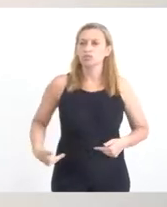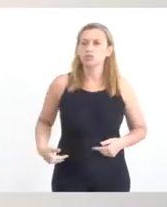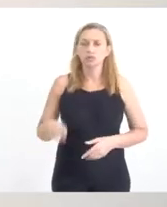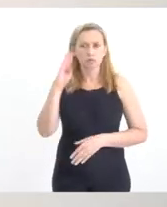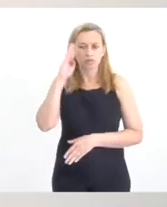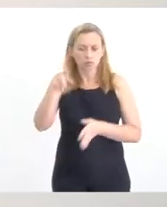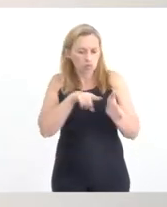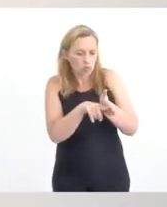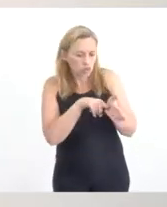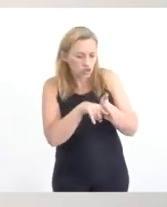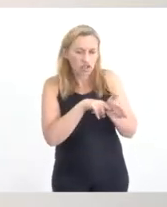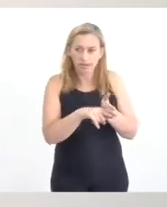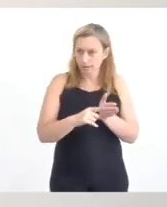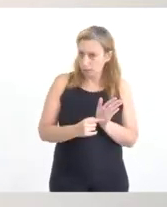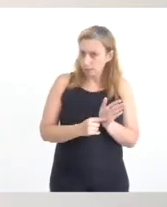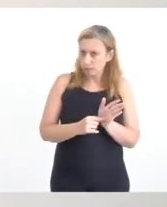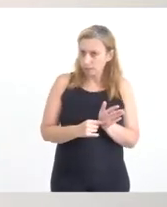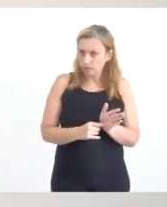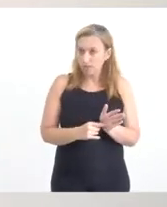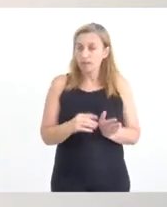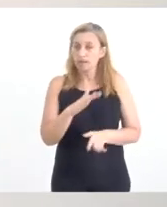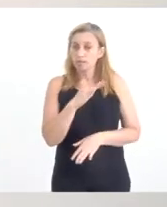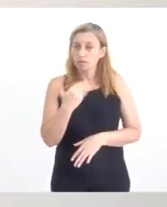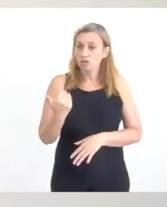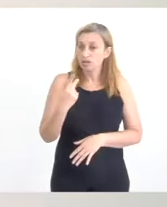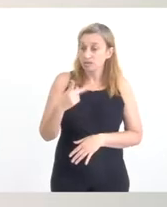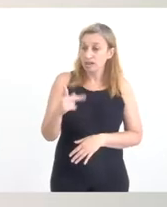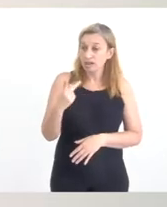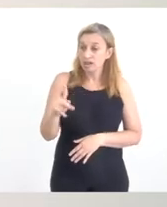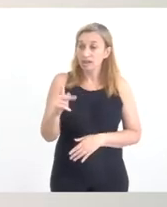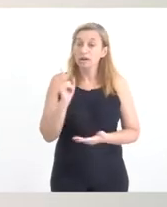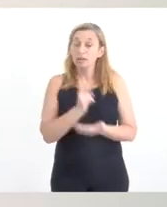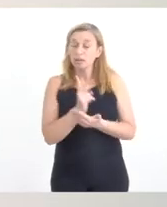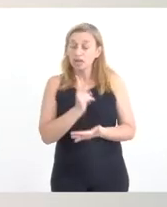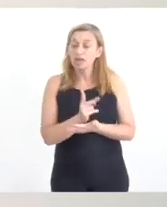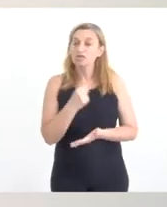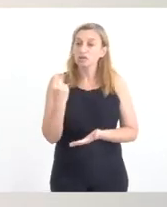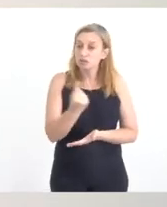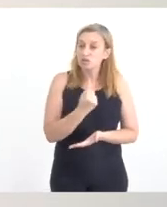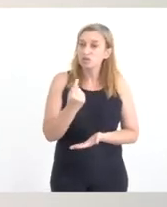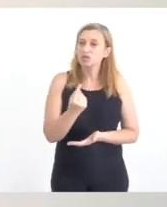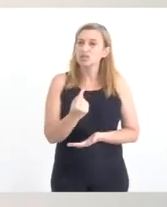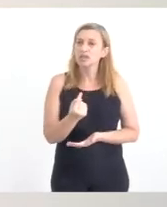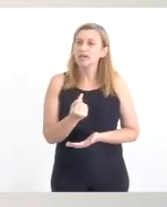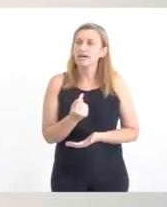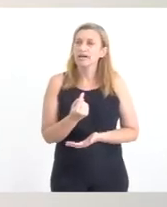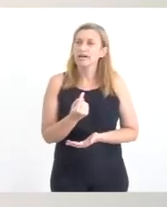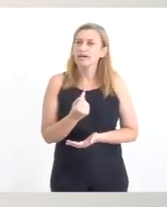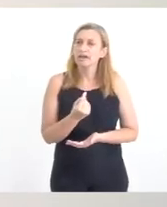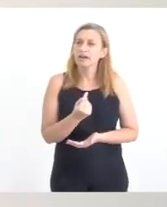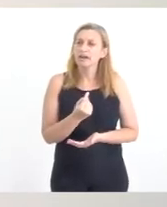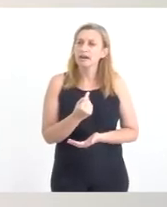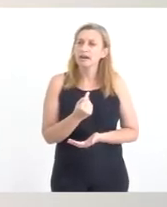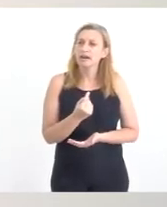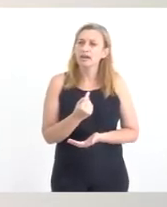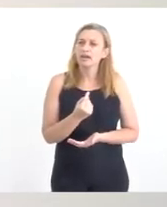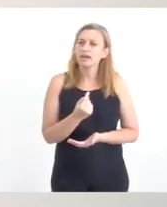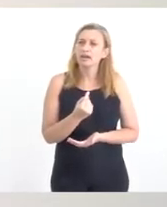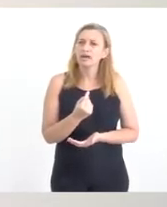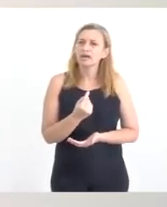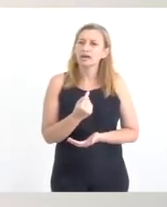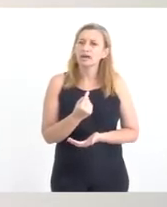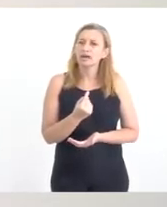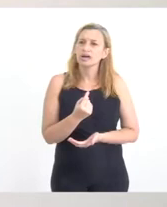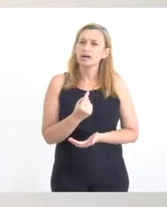de investigação ainda que a gente tivesse é a